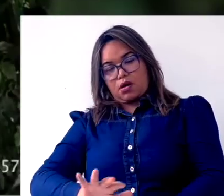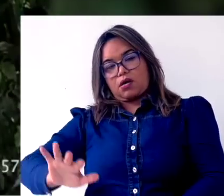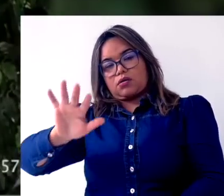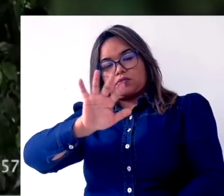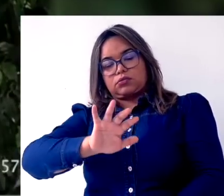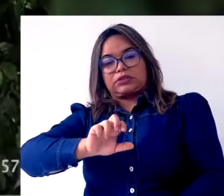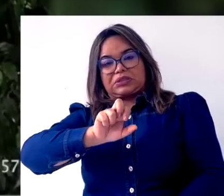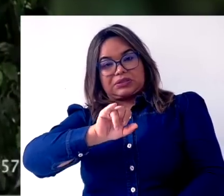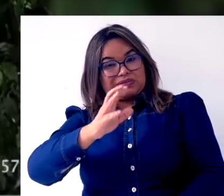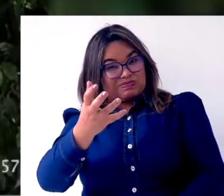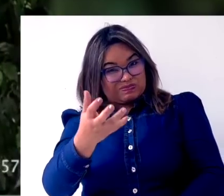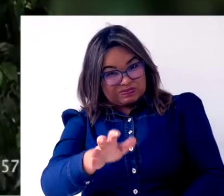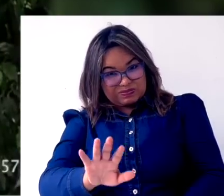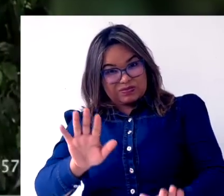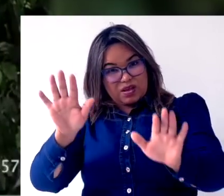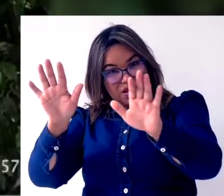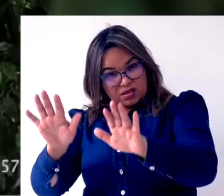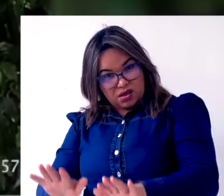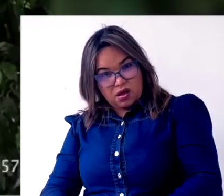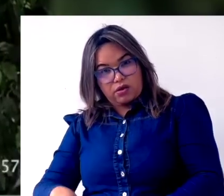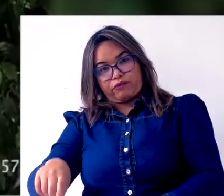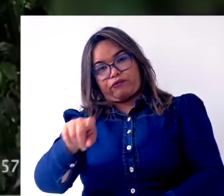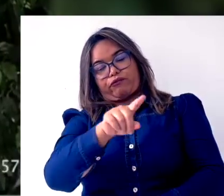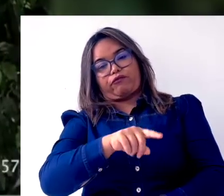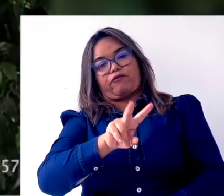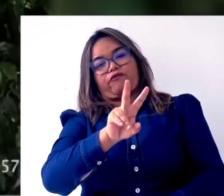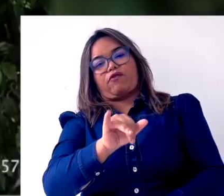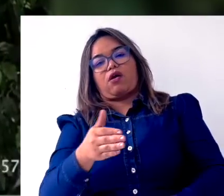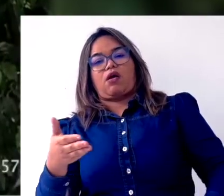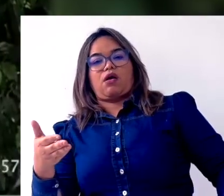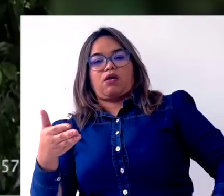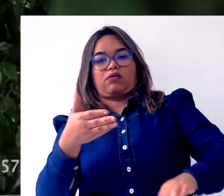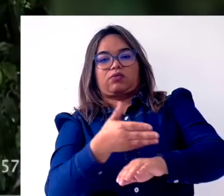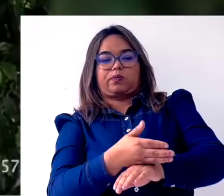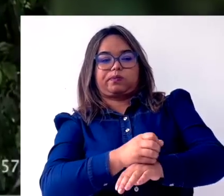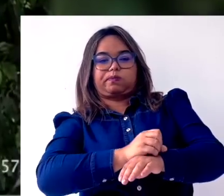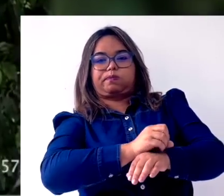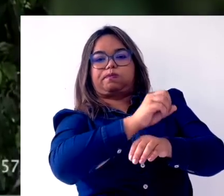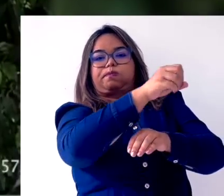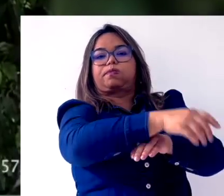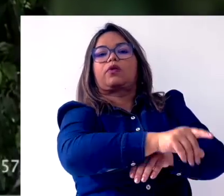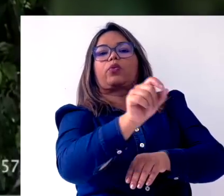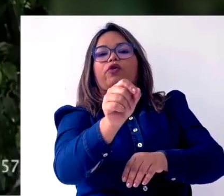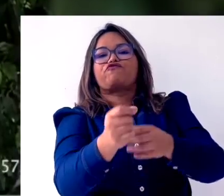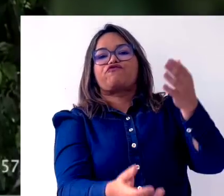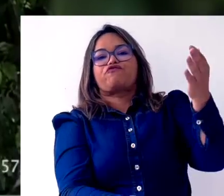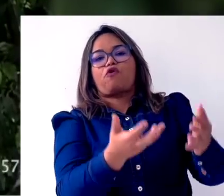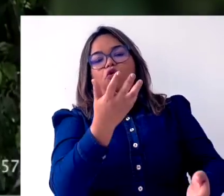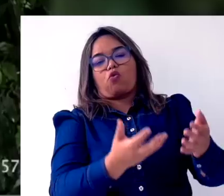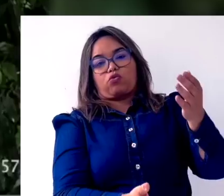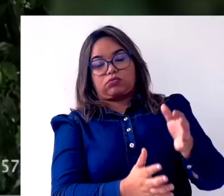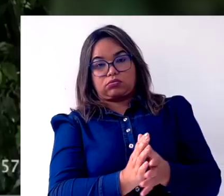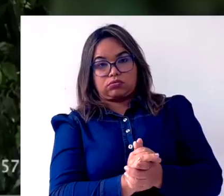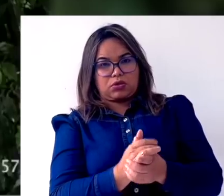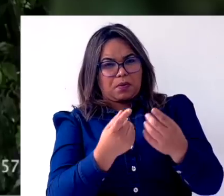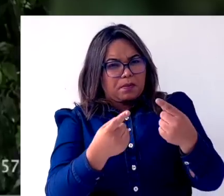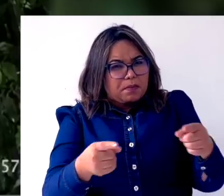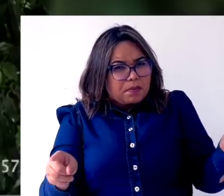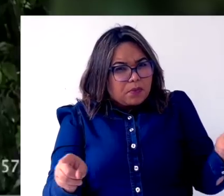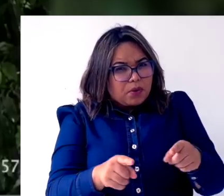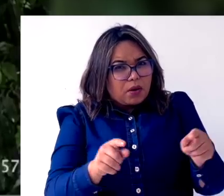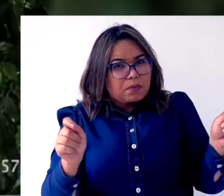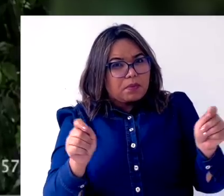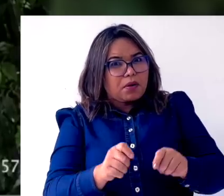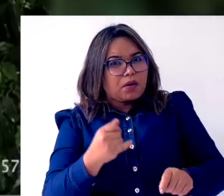adorarem, serão jogados imediatamente na fornalha ardente. Será que a música pode ser importante para poder produzir um